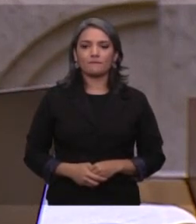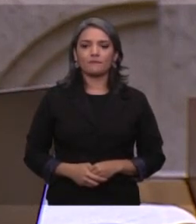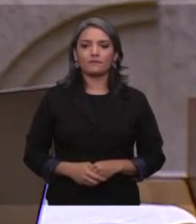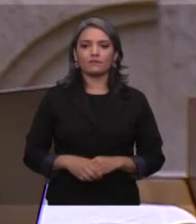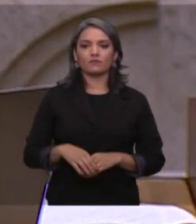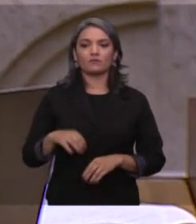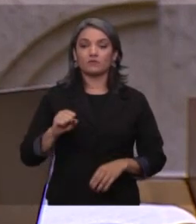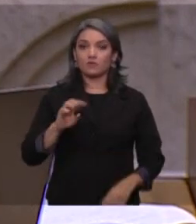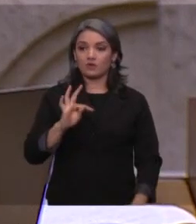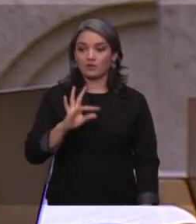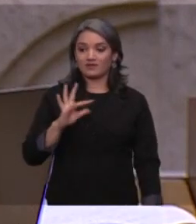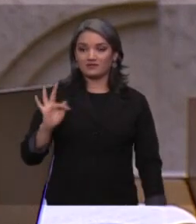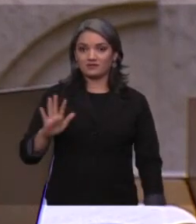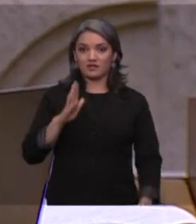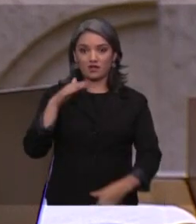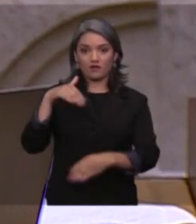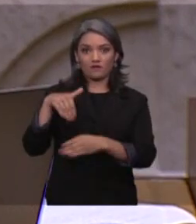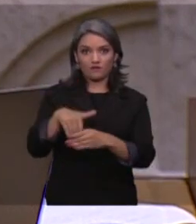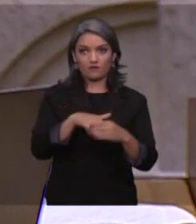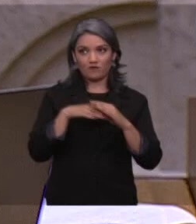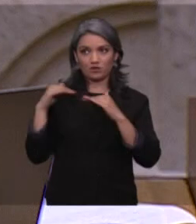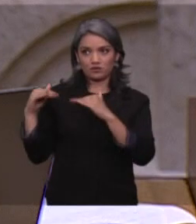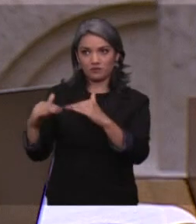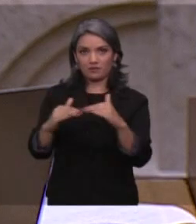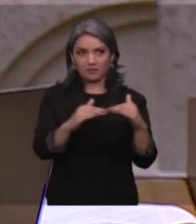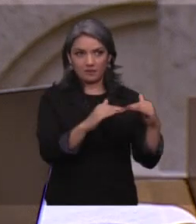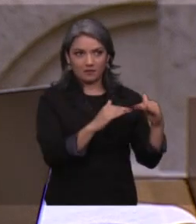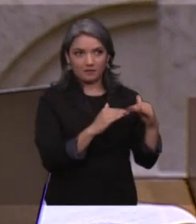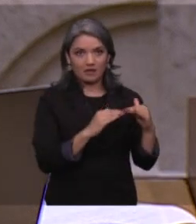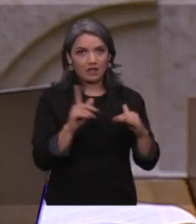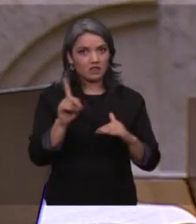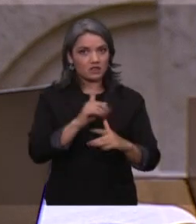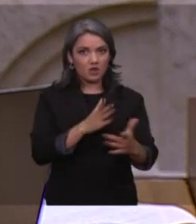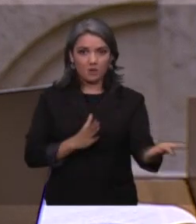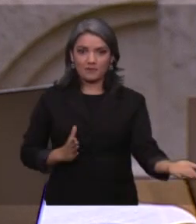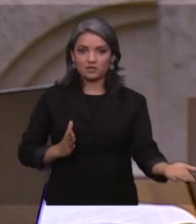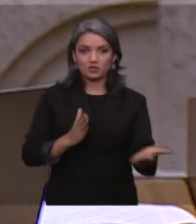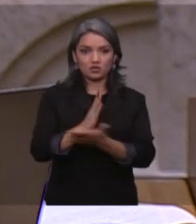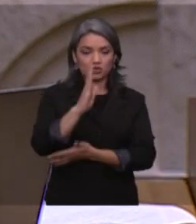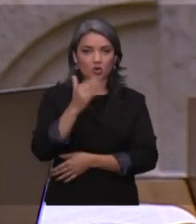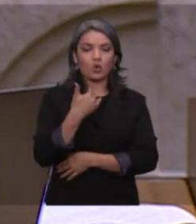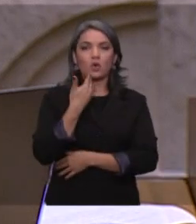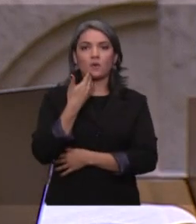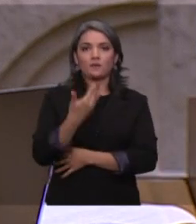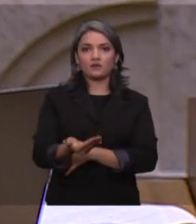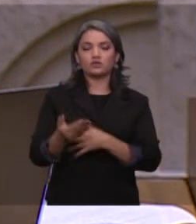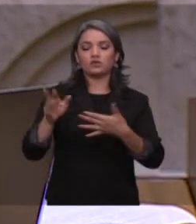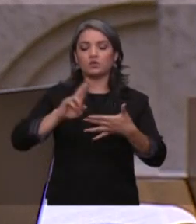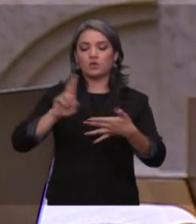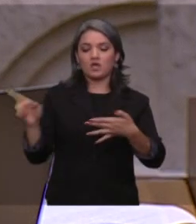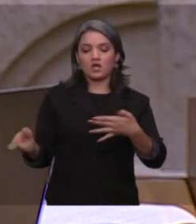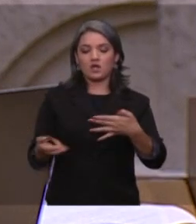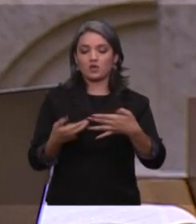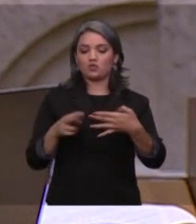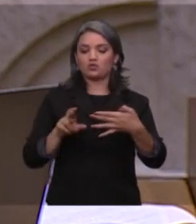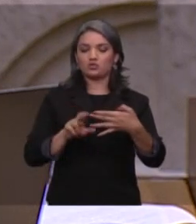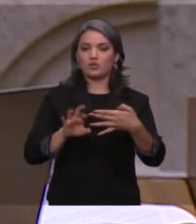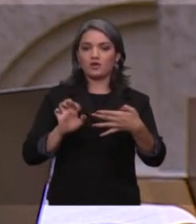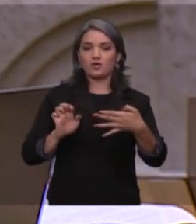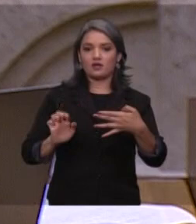por unanimidade, negou provimento ao recurso